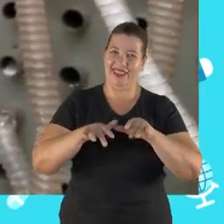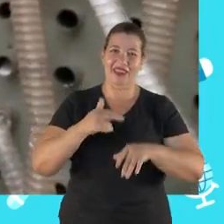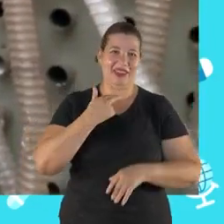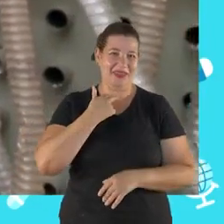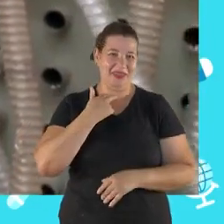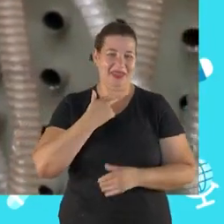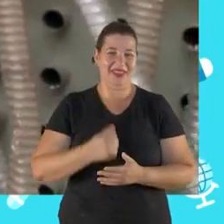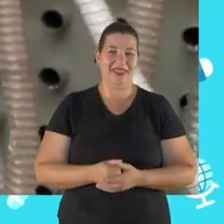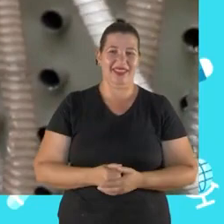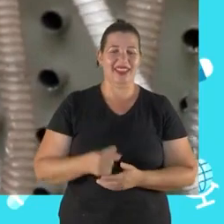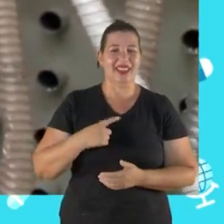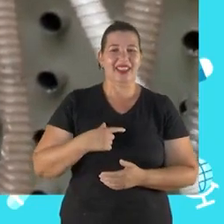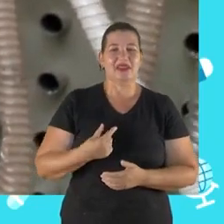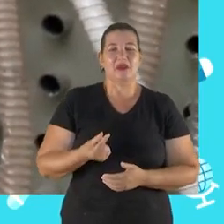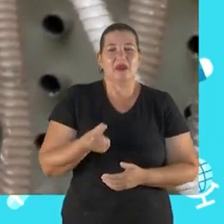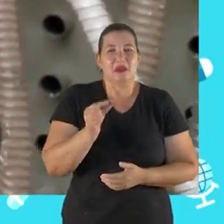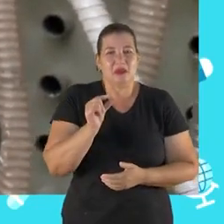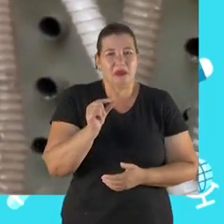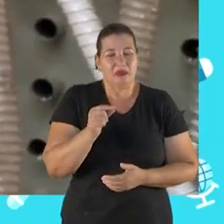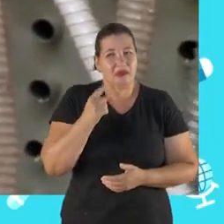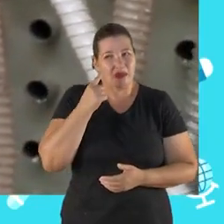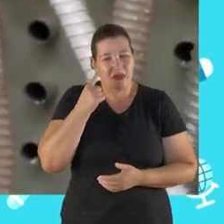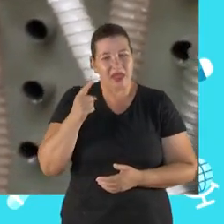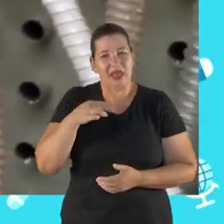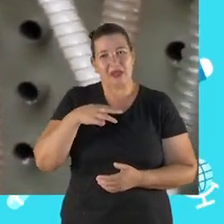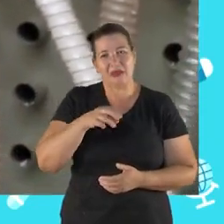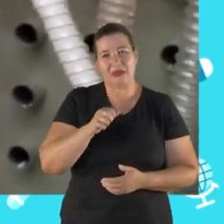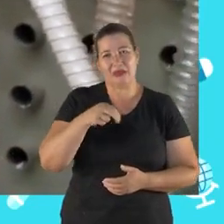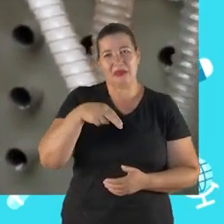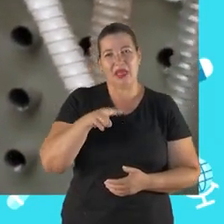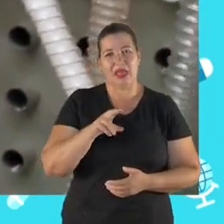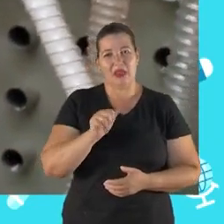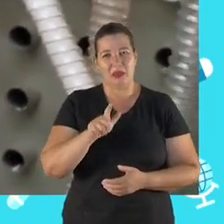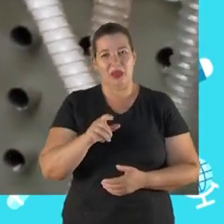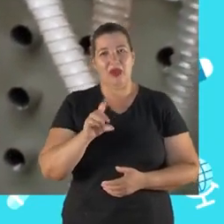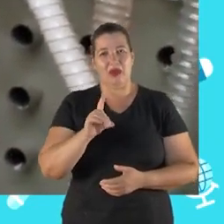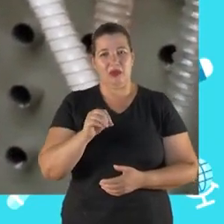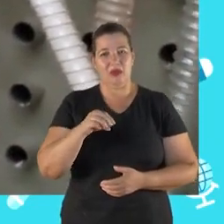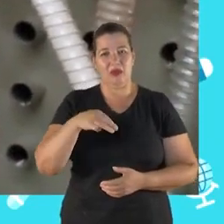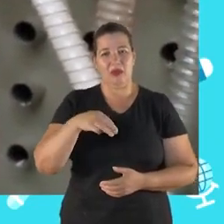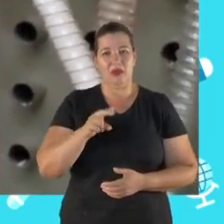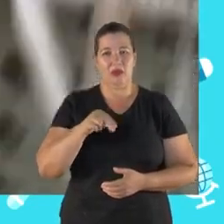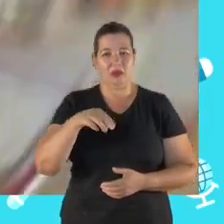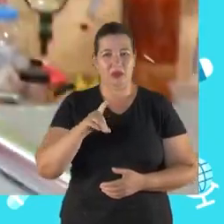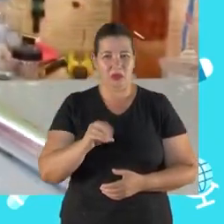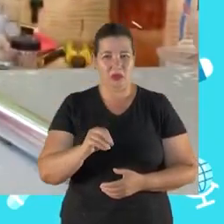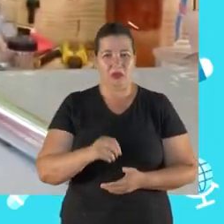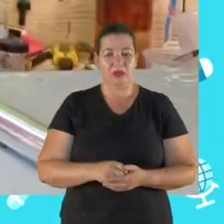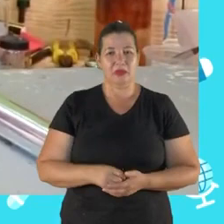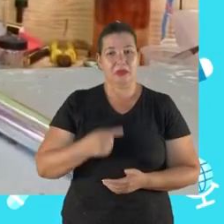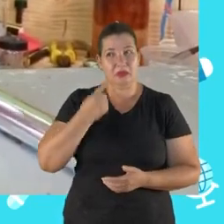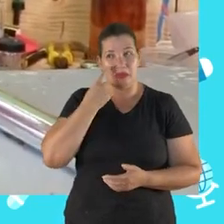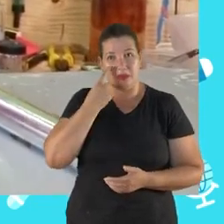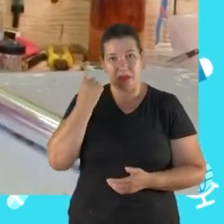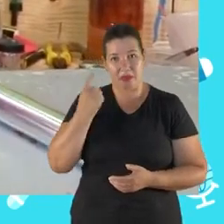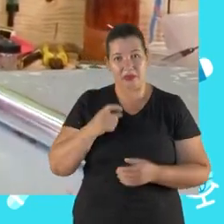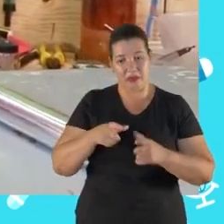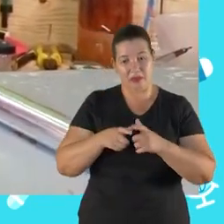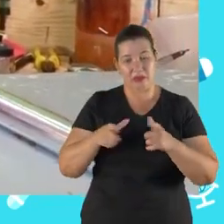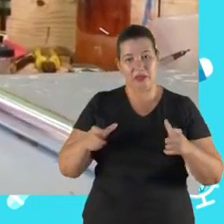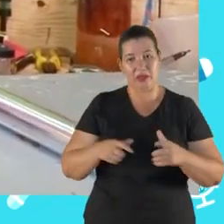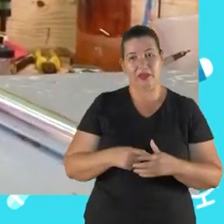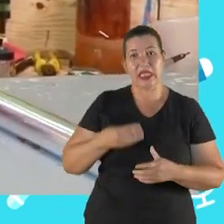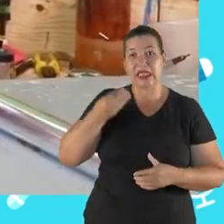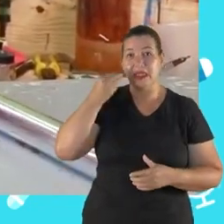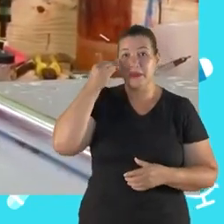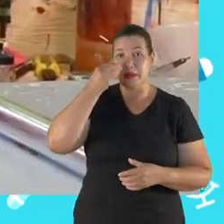para ver isso acontecendo, será que se a gente levar alguns grãozinhos desse pro Manual do Mundo a gente consegue ver as esferas crescendo? Colocamos aqui uma vela, uma telinha